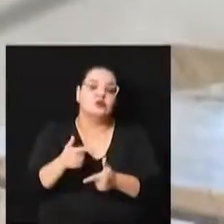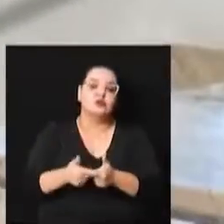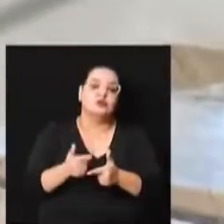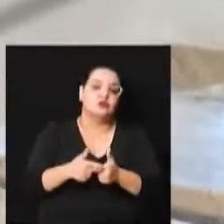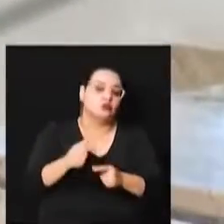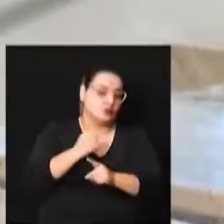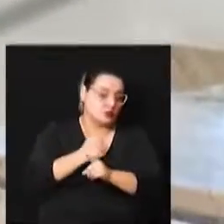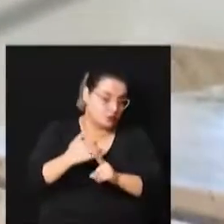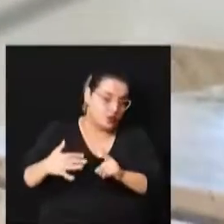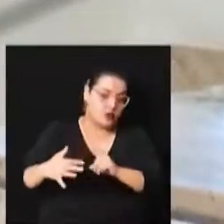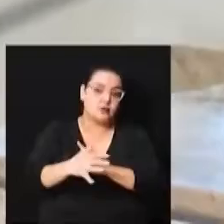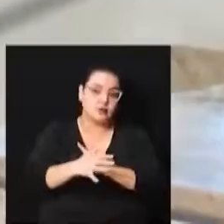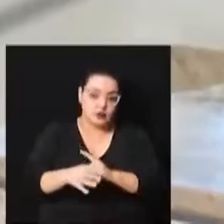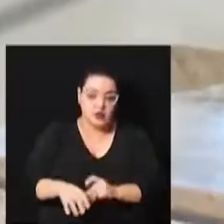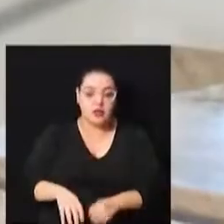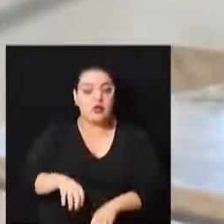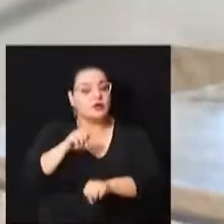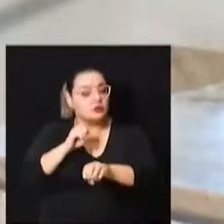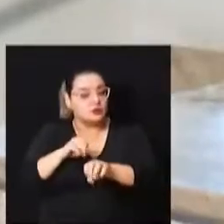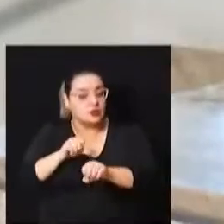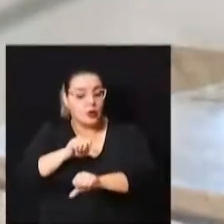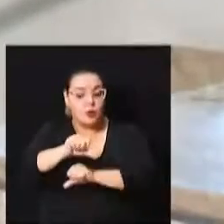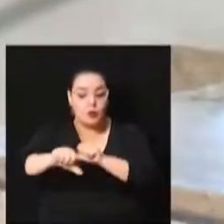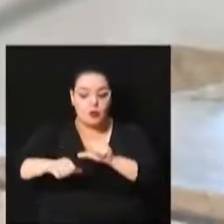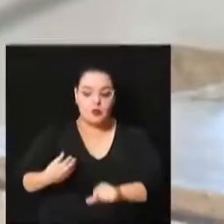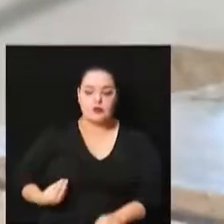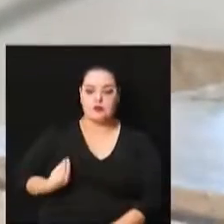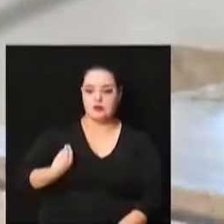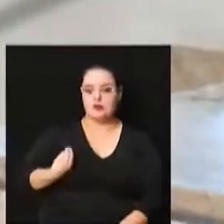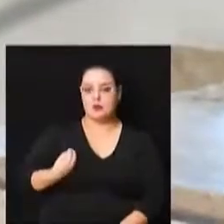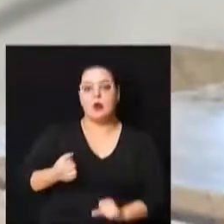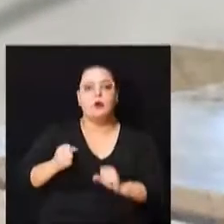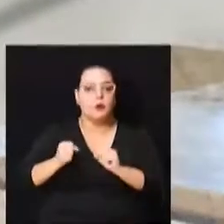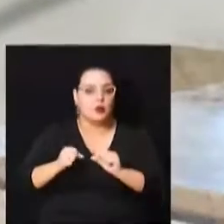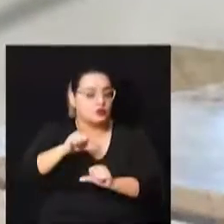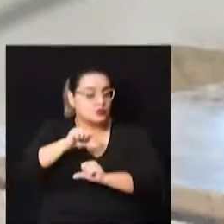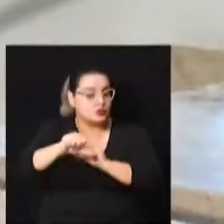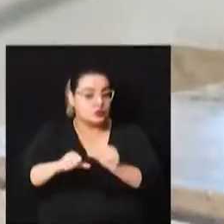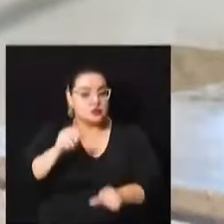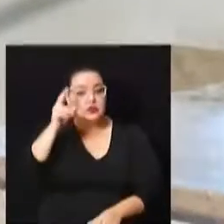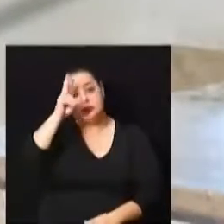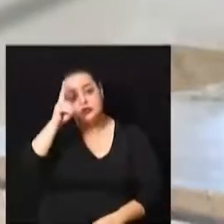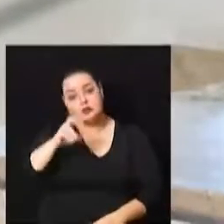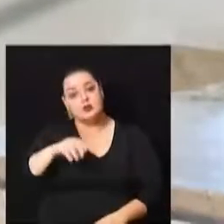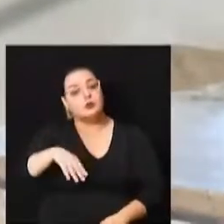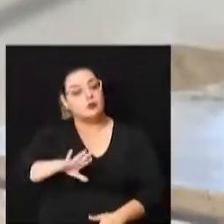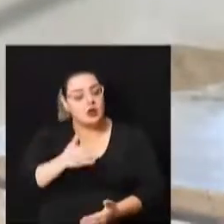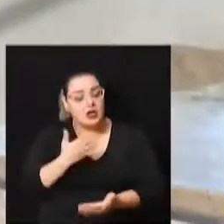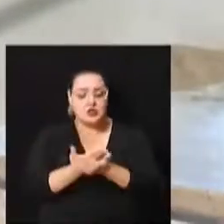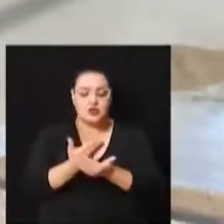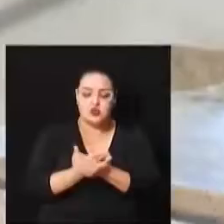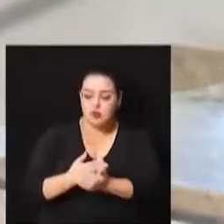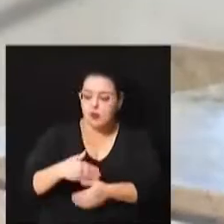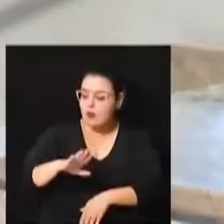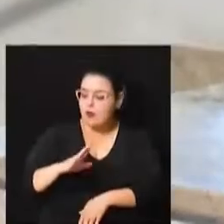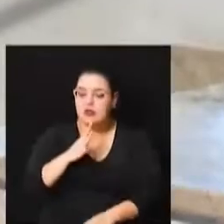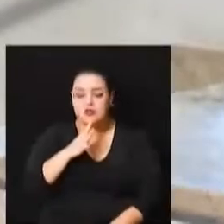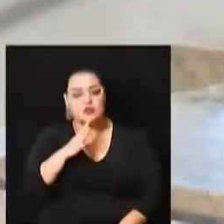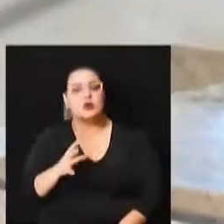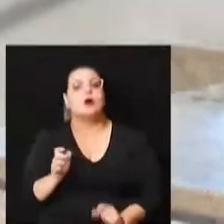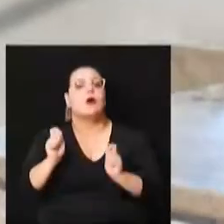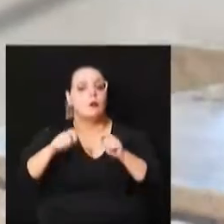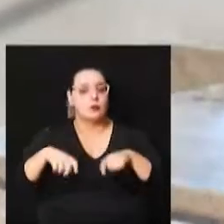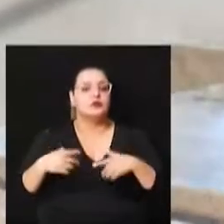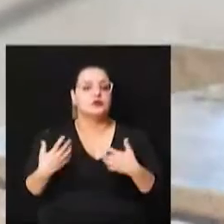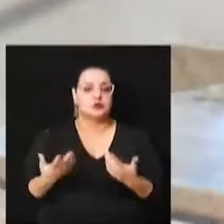sociedade. A educação, ela muda vidas. A educação, ela pode mudar a sua história. Quanto mais você estuda, quanto mais você busca, você